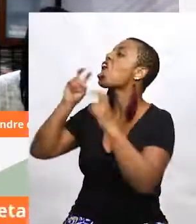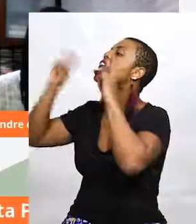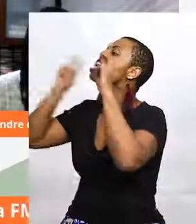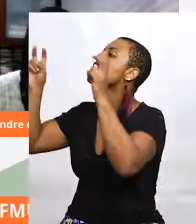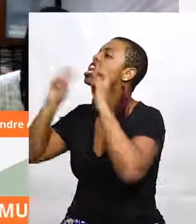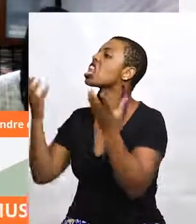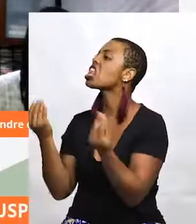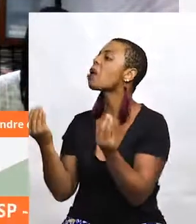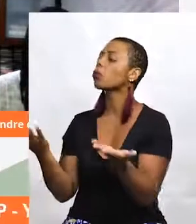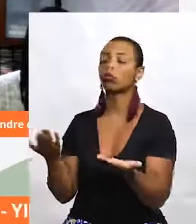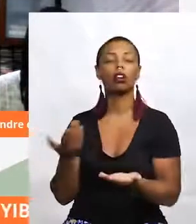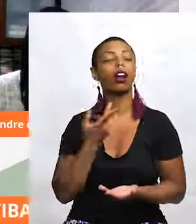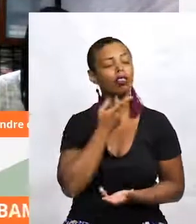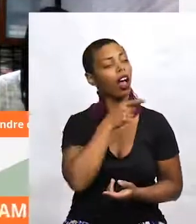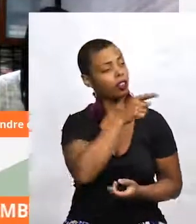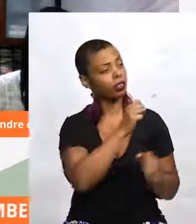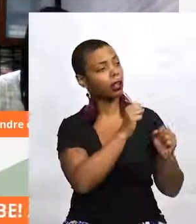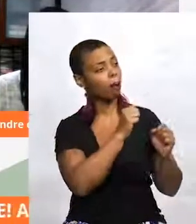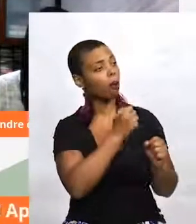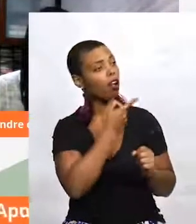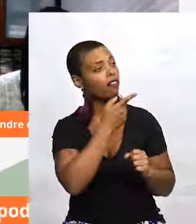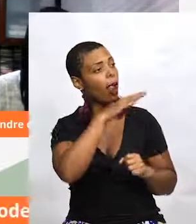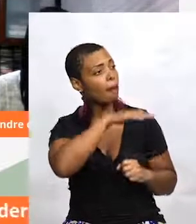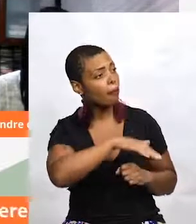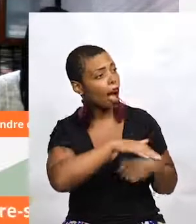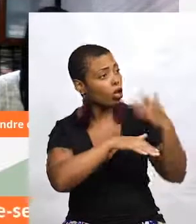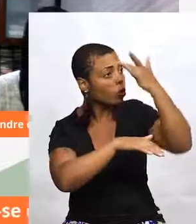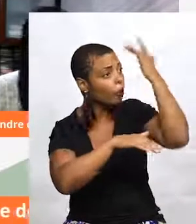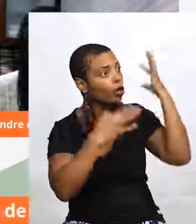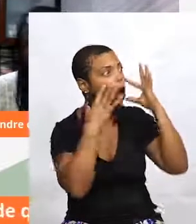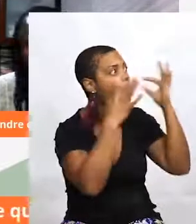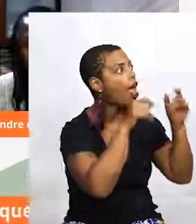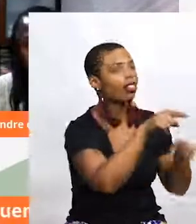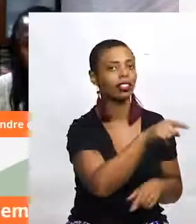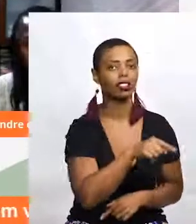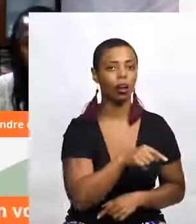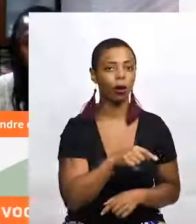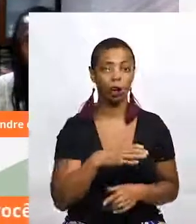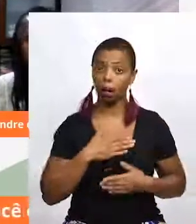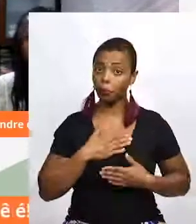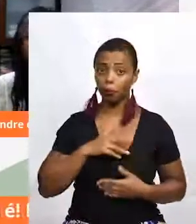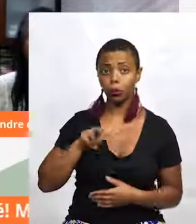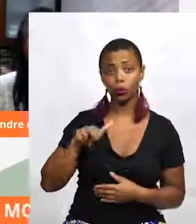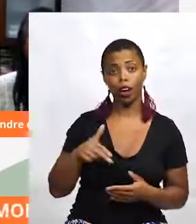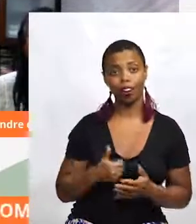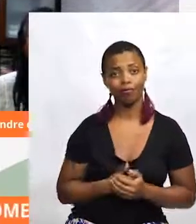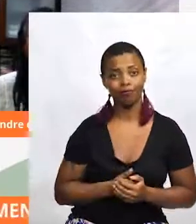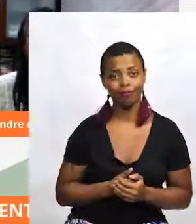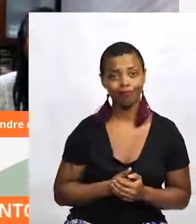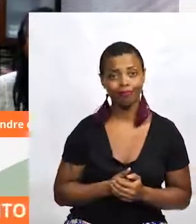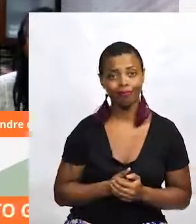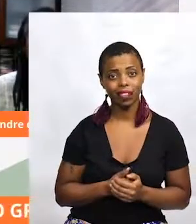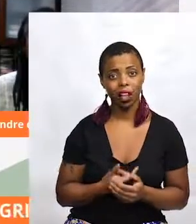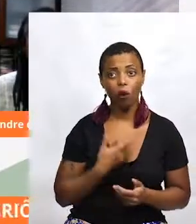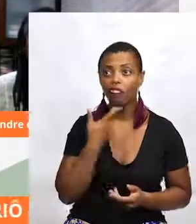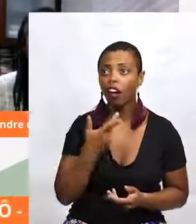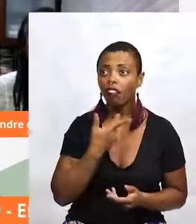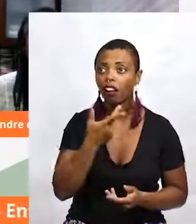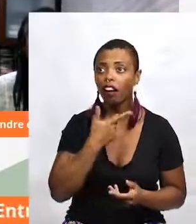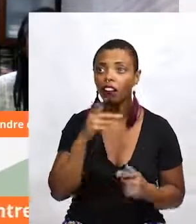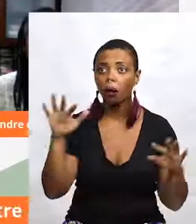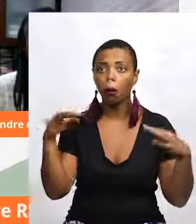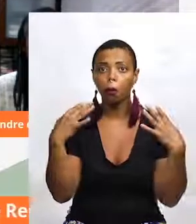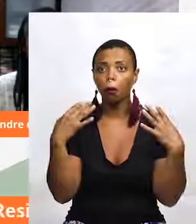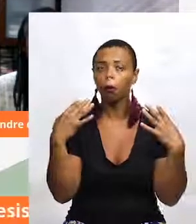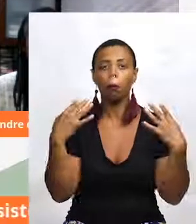luxo de falar baixo, porque as pessoas param de falar para te escutar. Nunca vai ser o meu caso. Então, são coisas que eu tive que